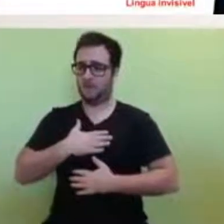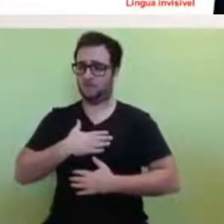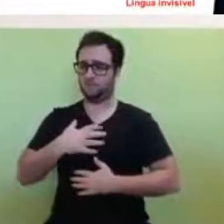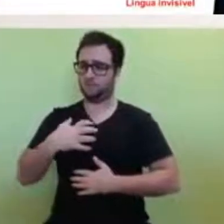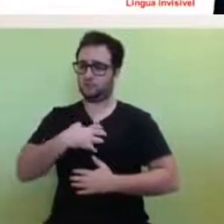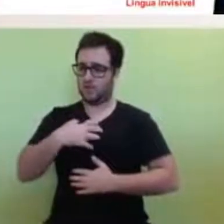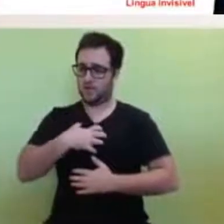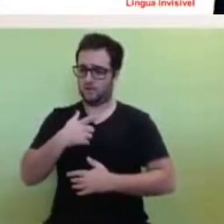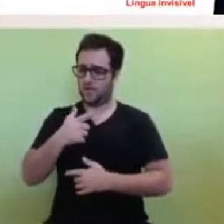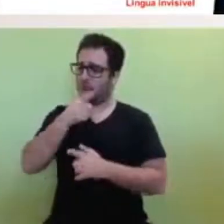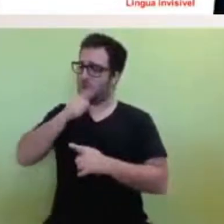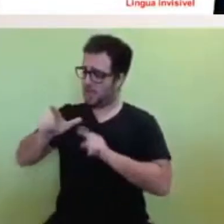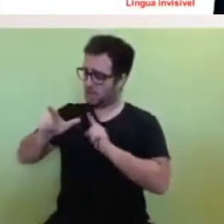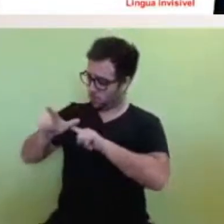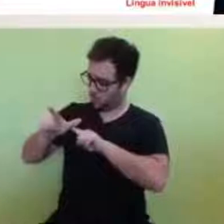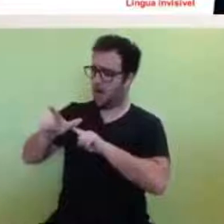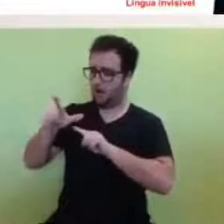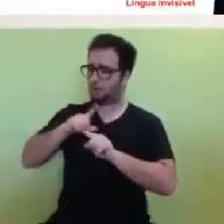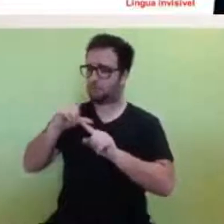papel, é um bem social.